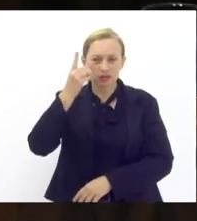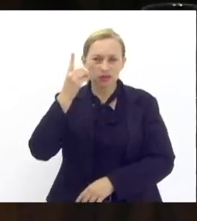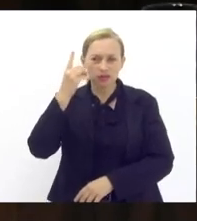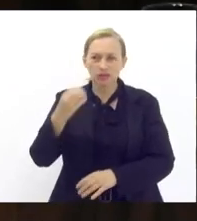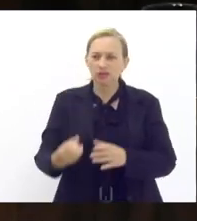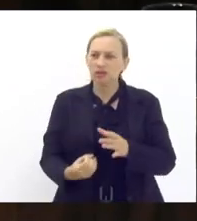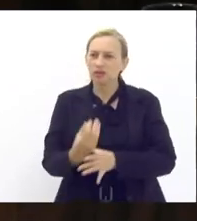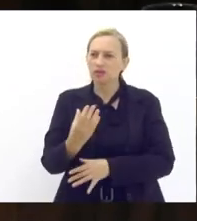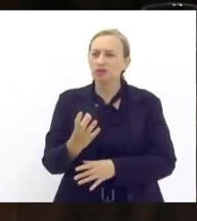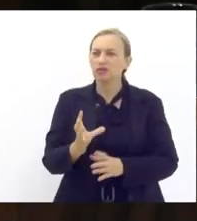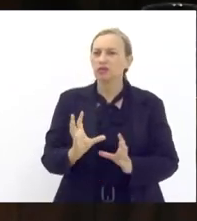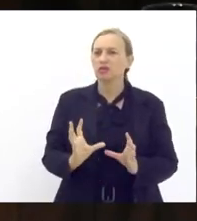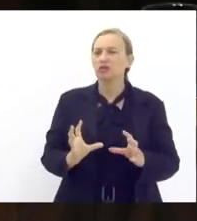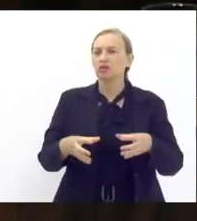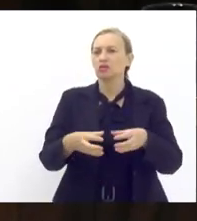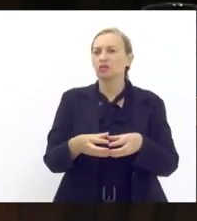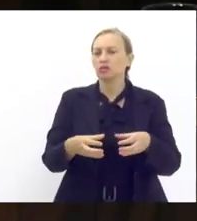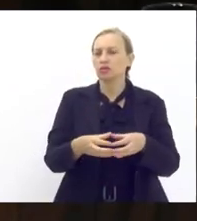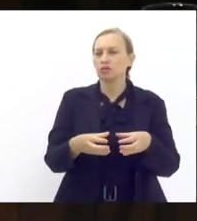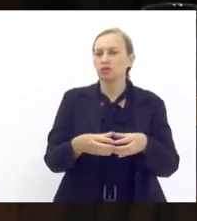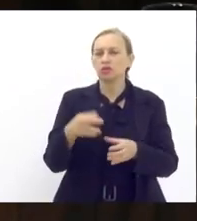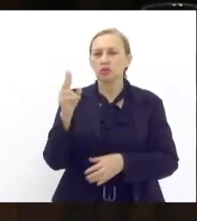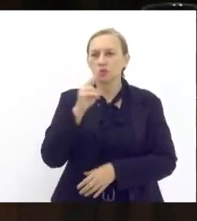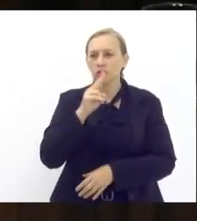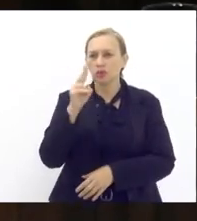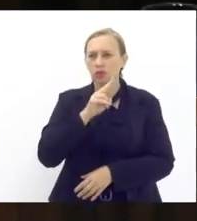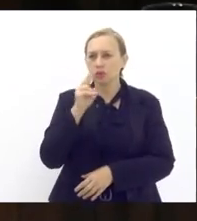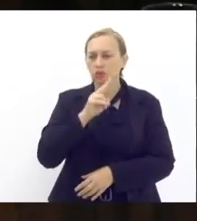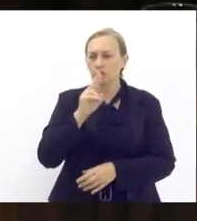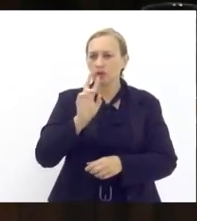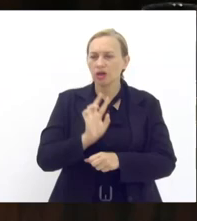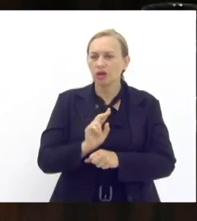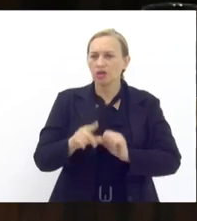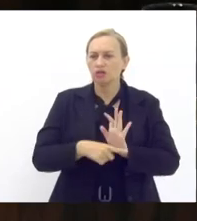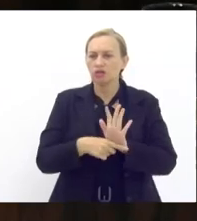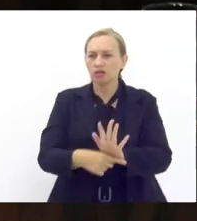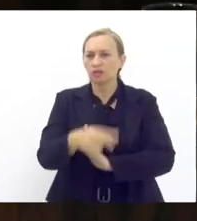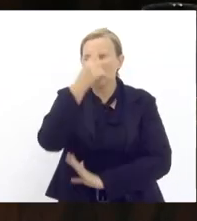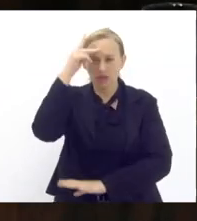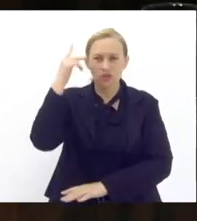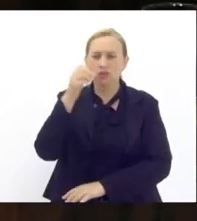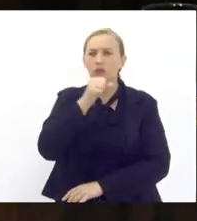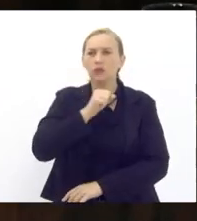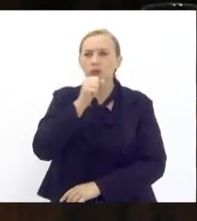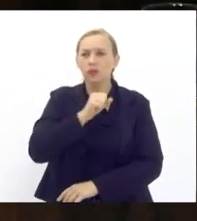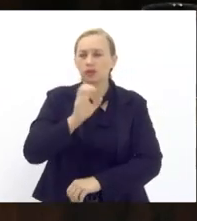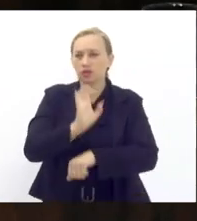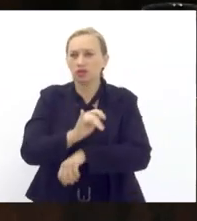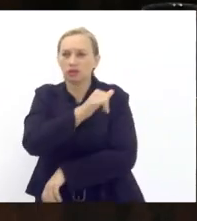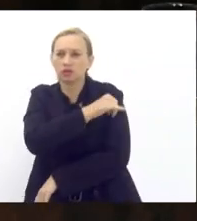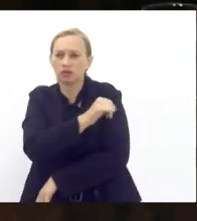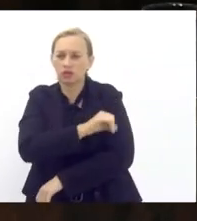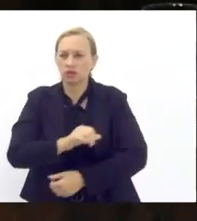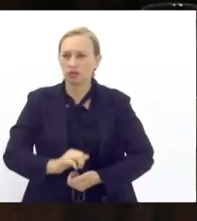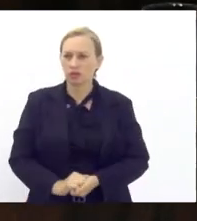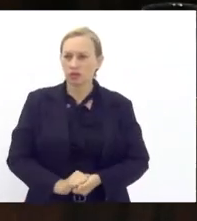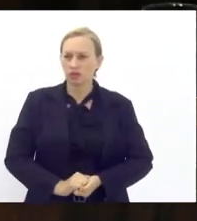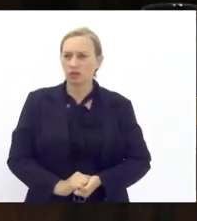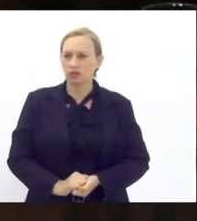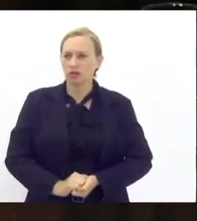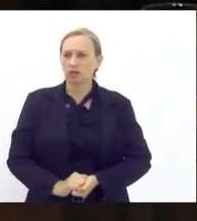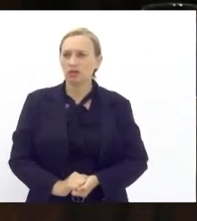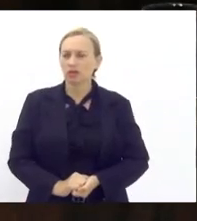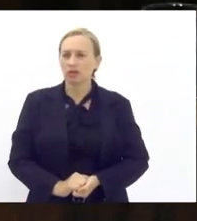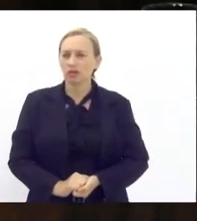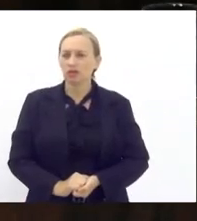do pronto-socorro para atendimento exclusivo a pessoas idosas no âmbito do Estado do Rio de Janeiro.